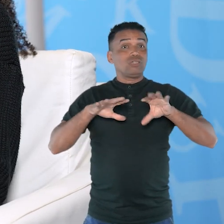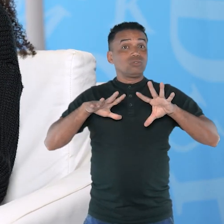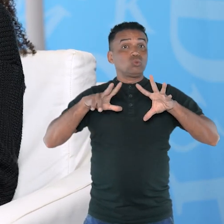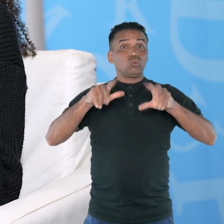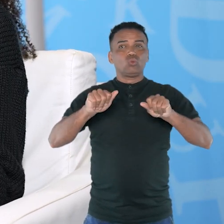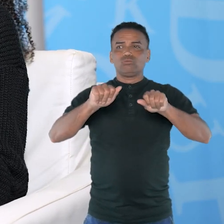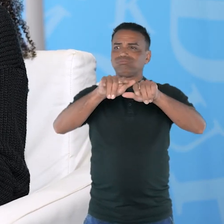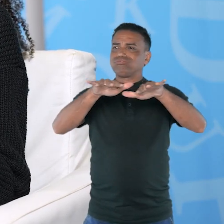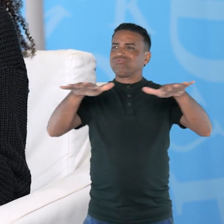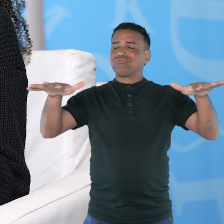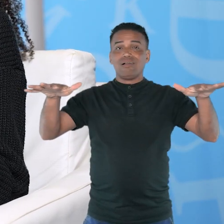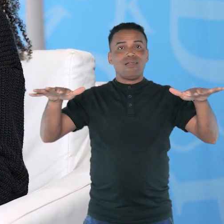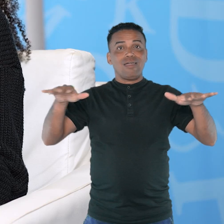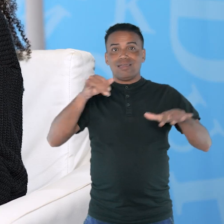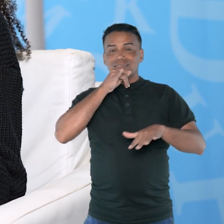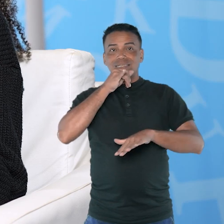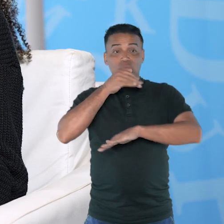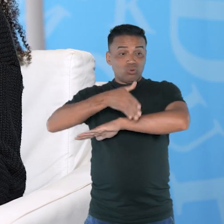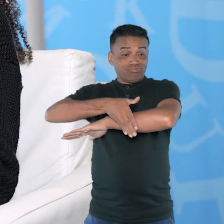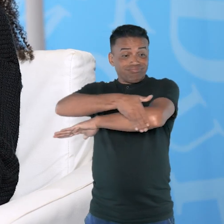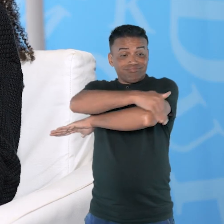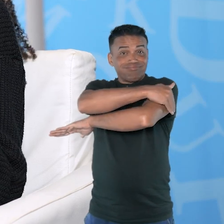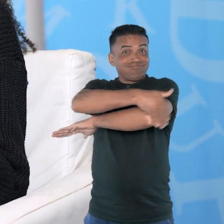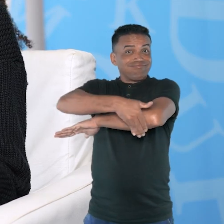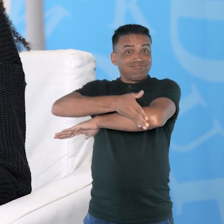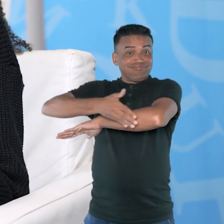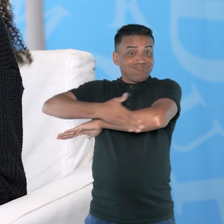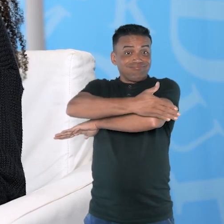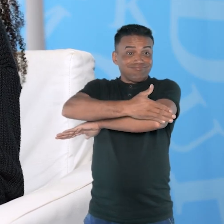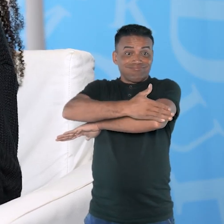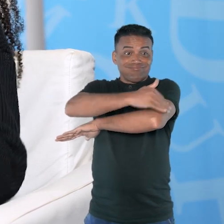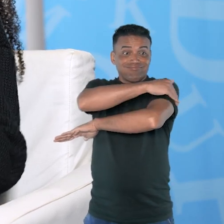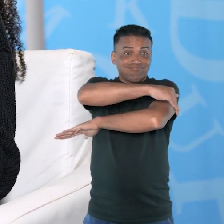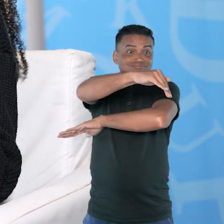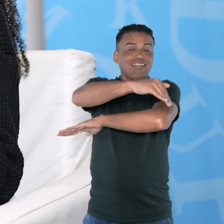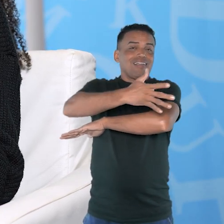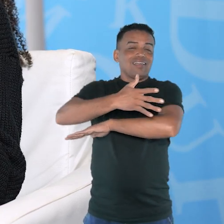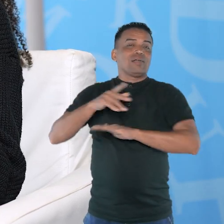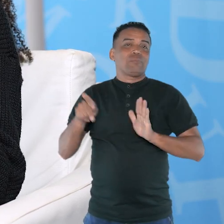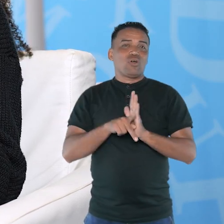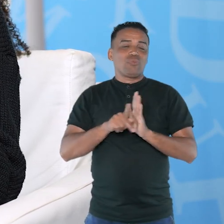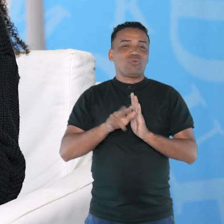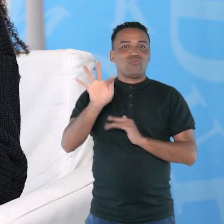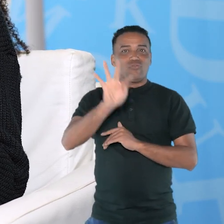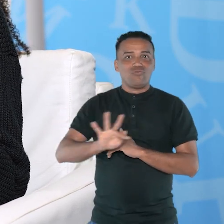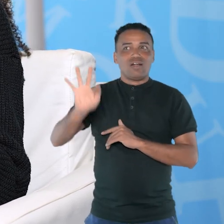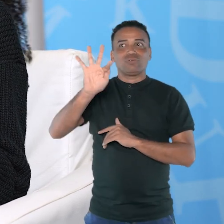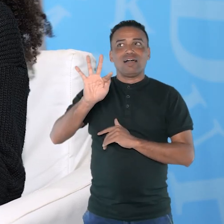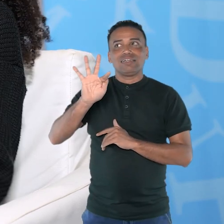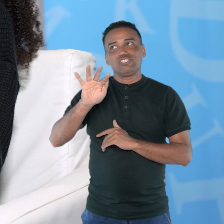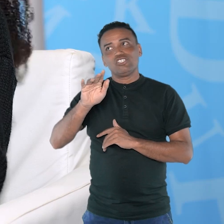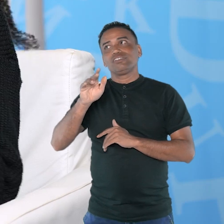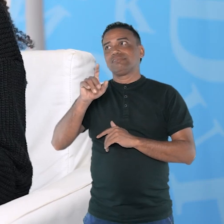paisagem, uma encruzilhada mesmo no sentido de caminhos física, né? E a UNB foi uma encruzilhada